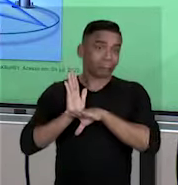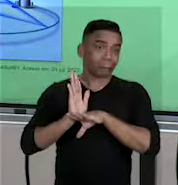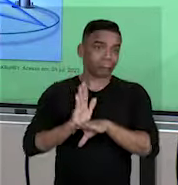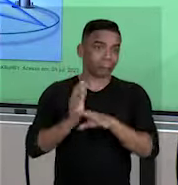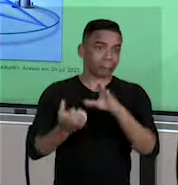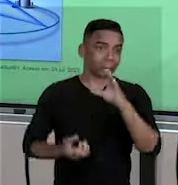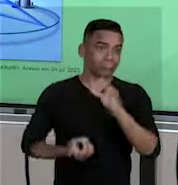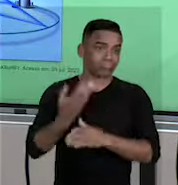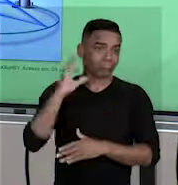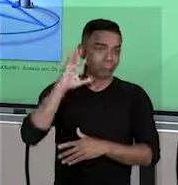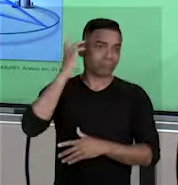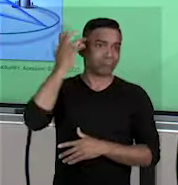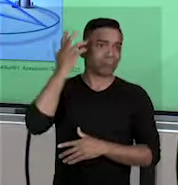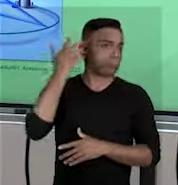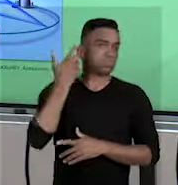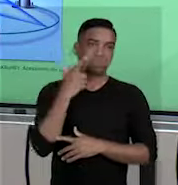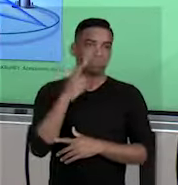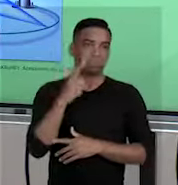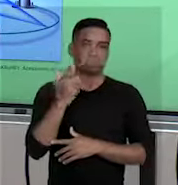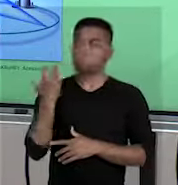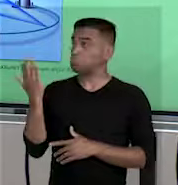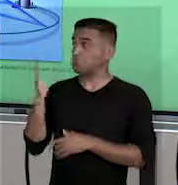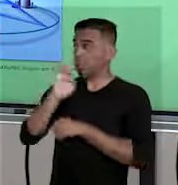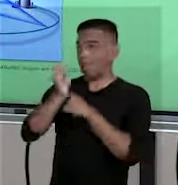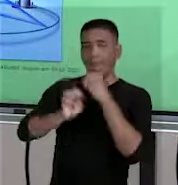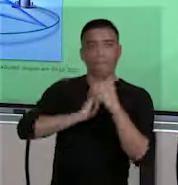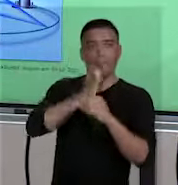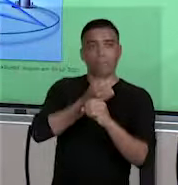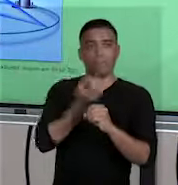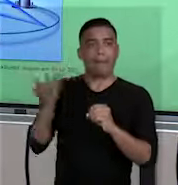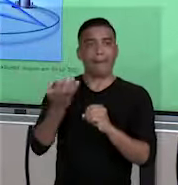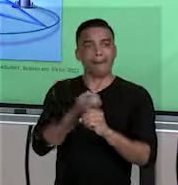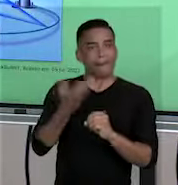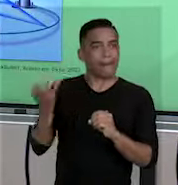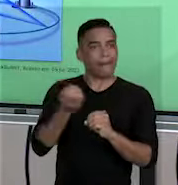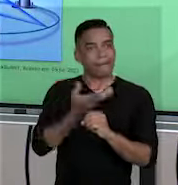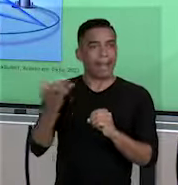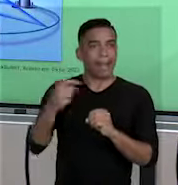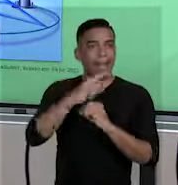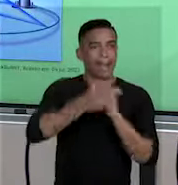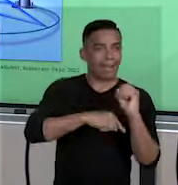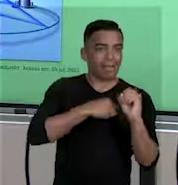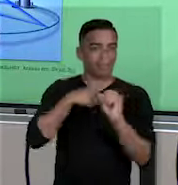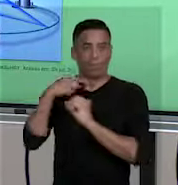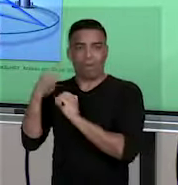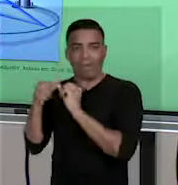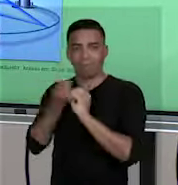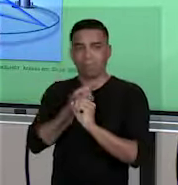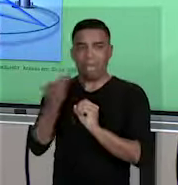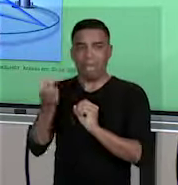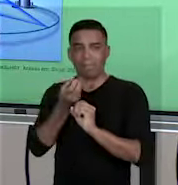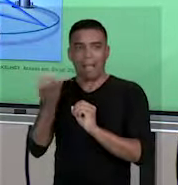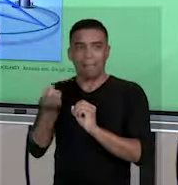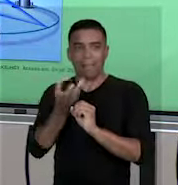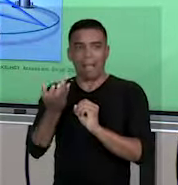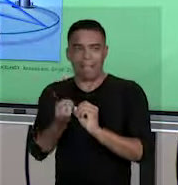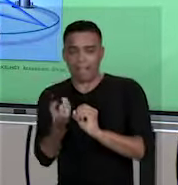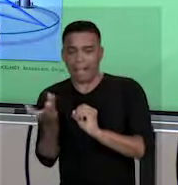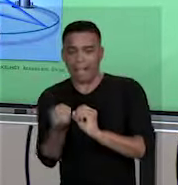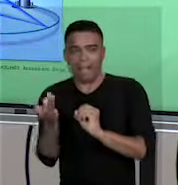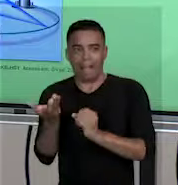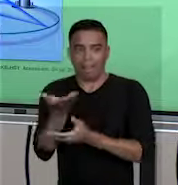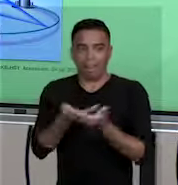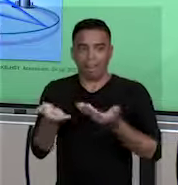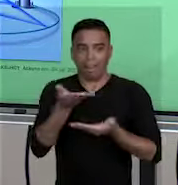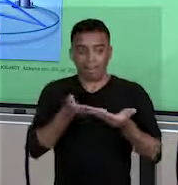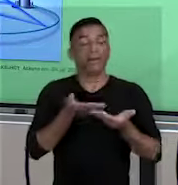Sem isso, a gente não consegue fazer com que os elétrons passem de um átomo para o outro, beleza? Então, essa tensão